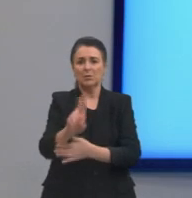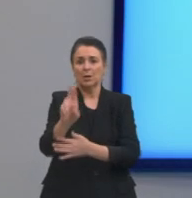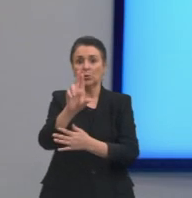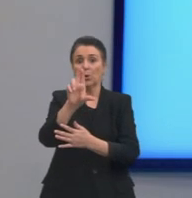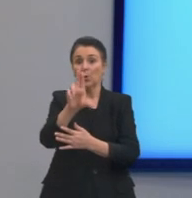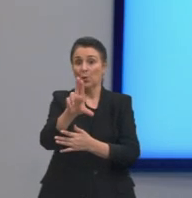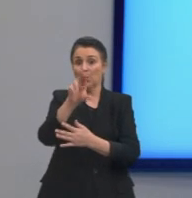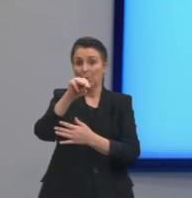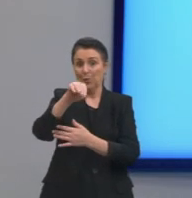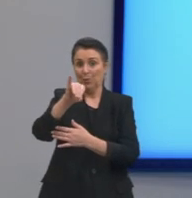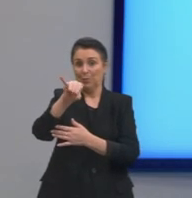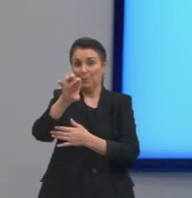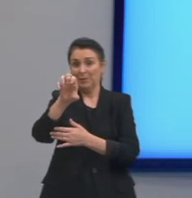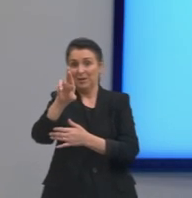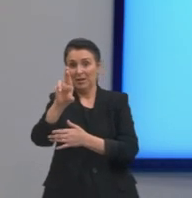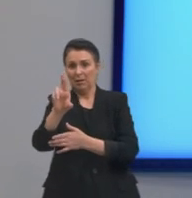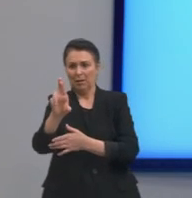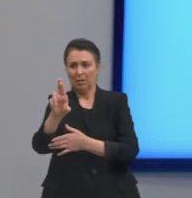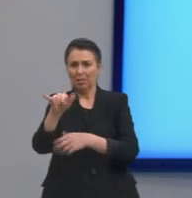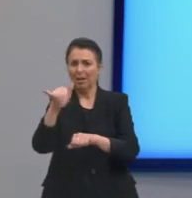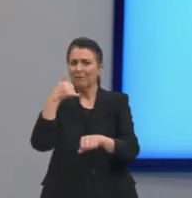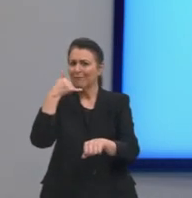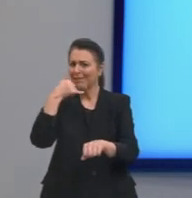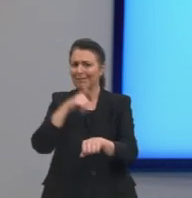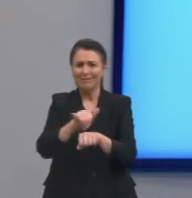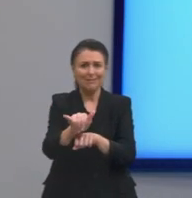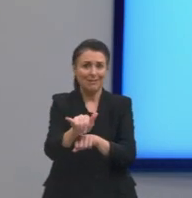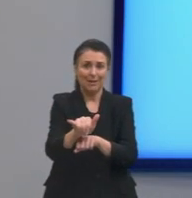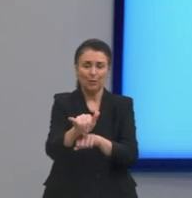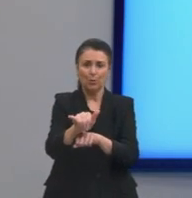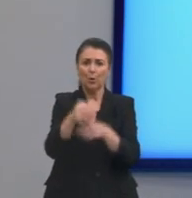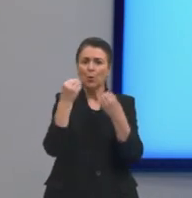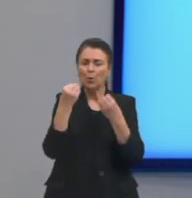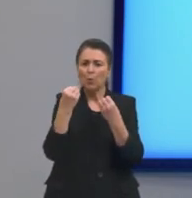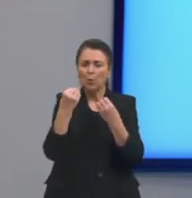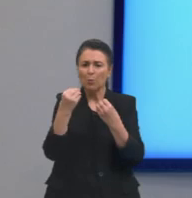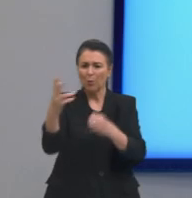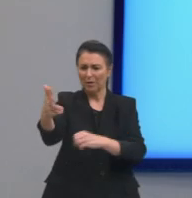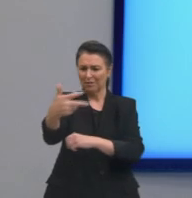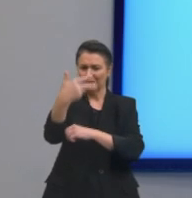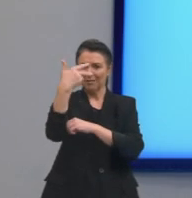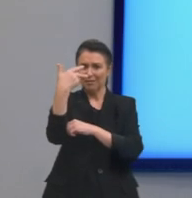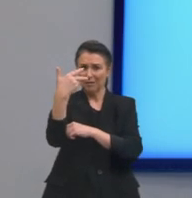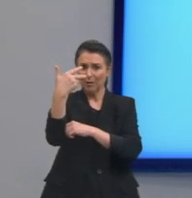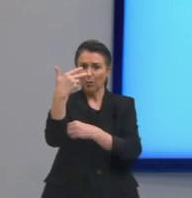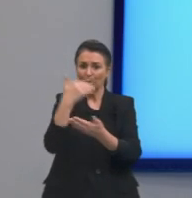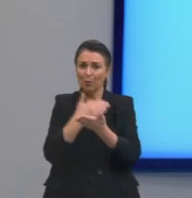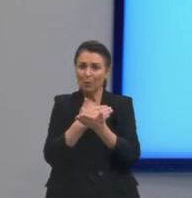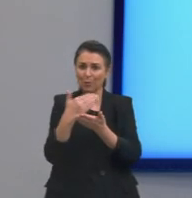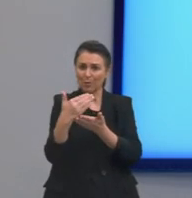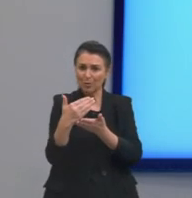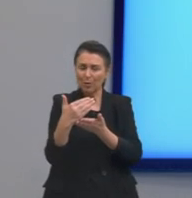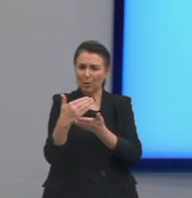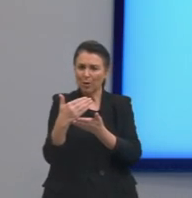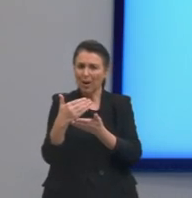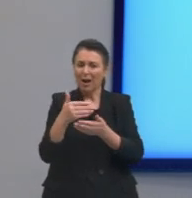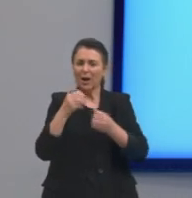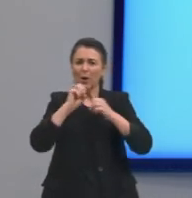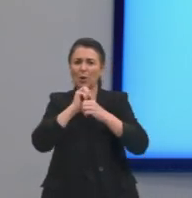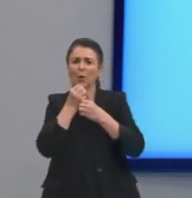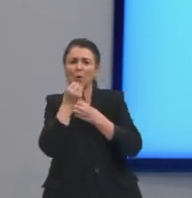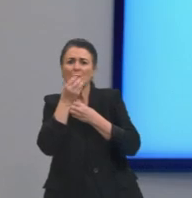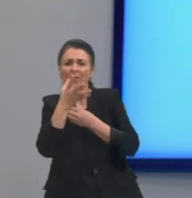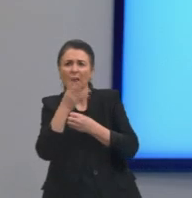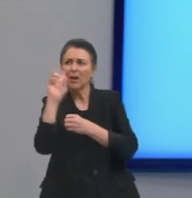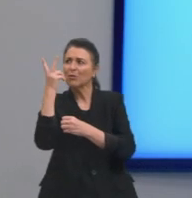como essa estranha máquina de auster os cientistas virou uma máquina de contar histórias para enormes platéias